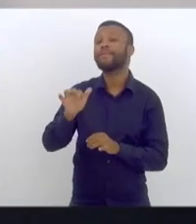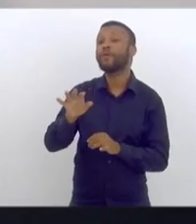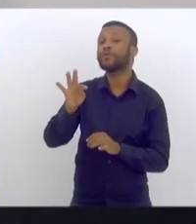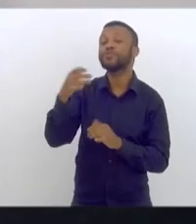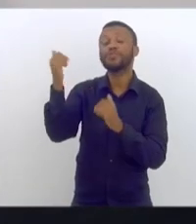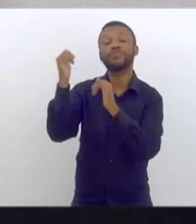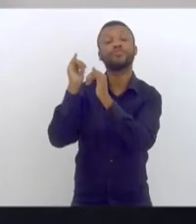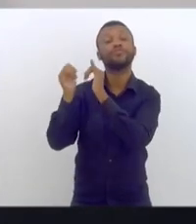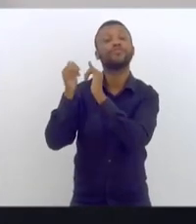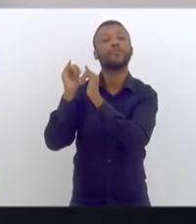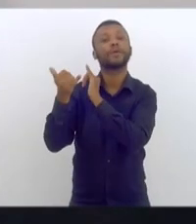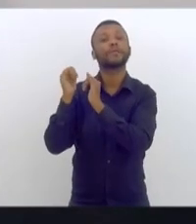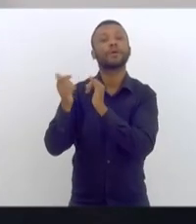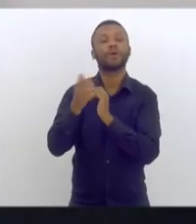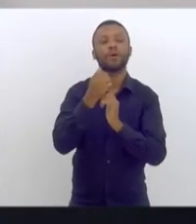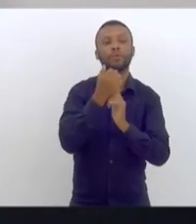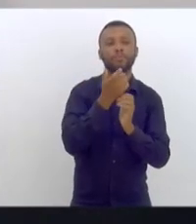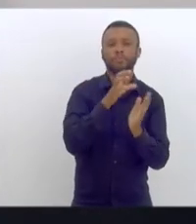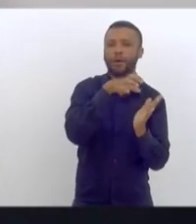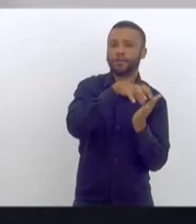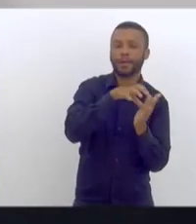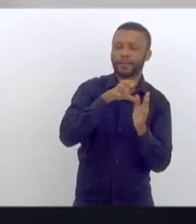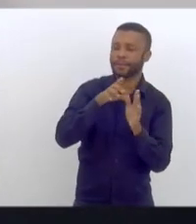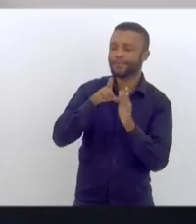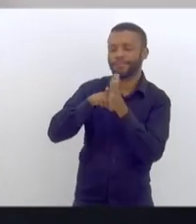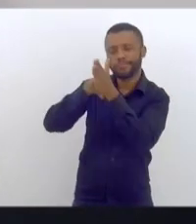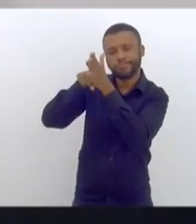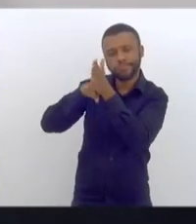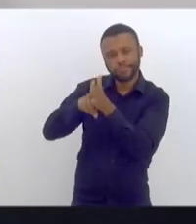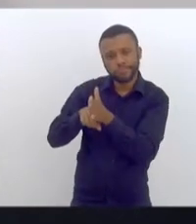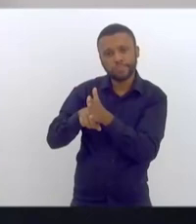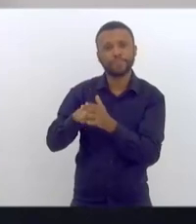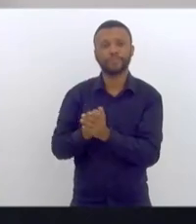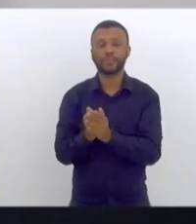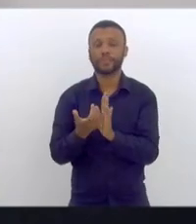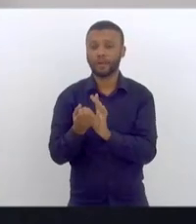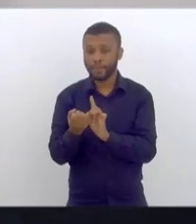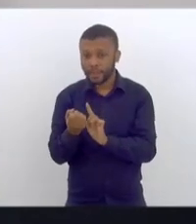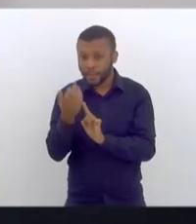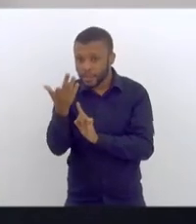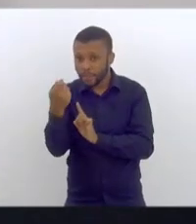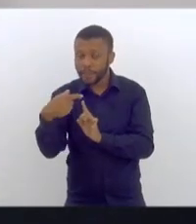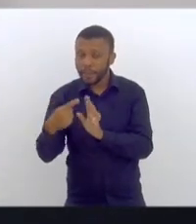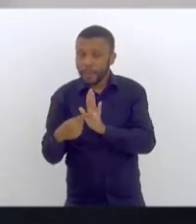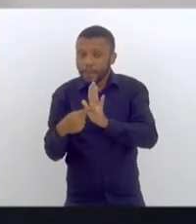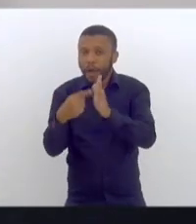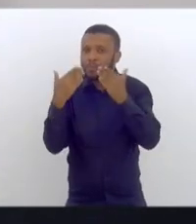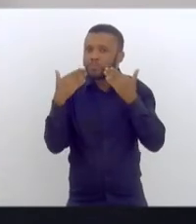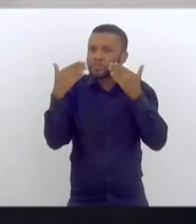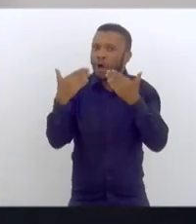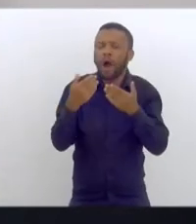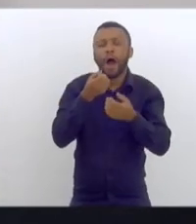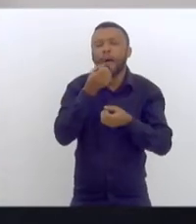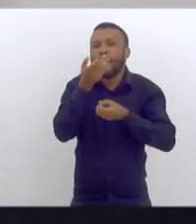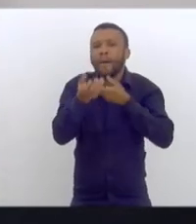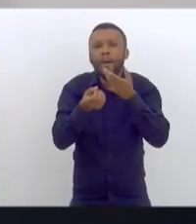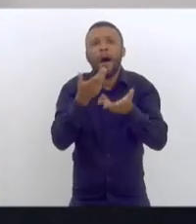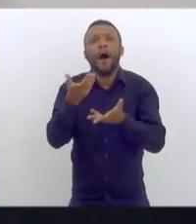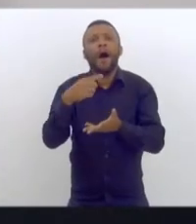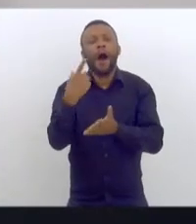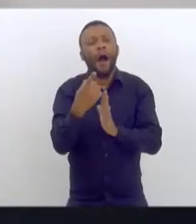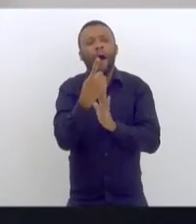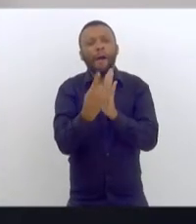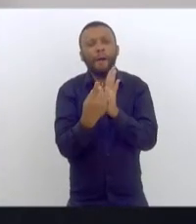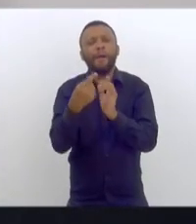verificação E aí se for por declaração tem que dizer aqui que é por declaração então eu te levo viu melhor a gente leva